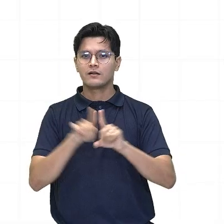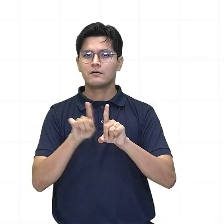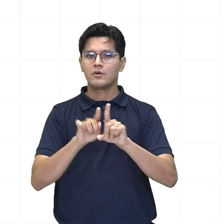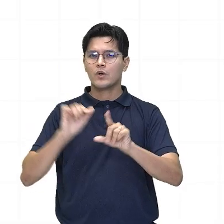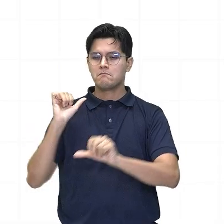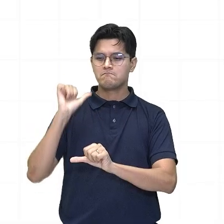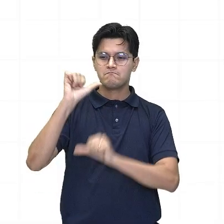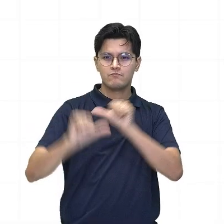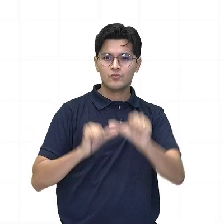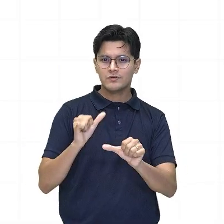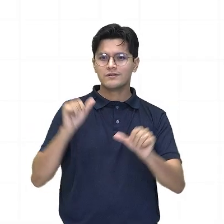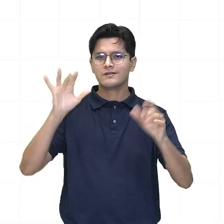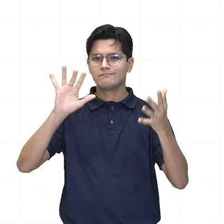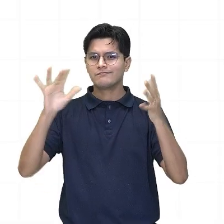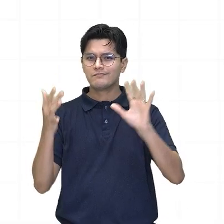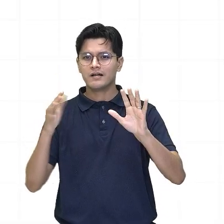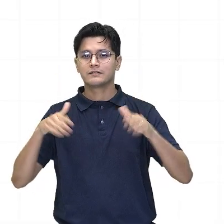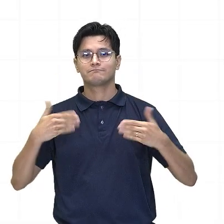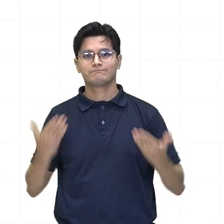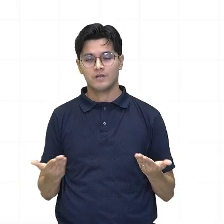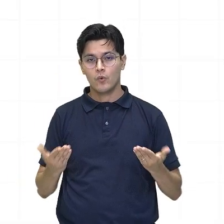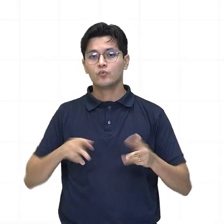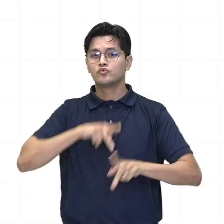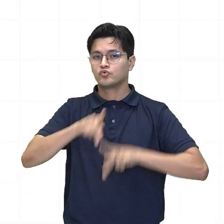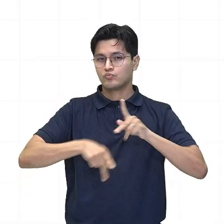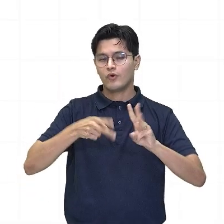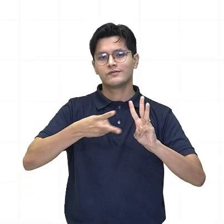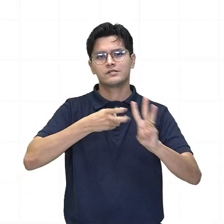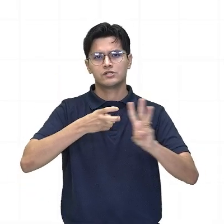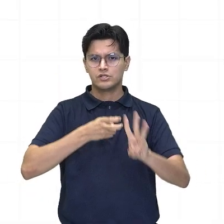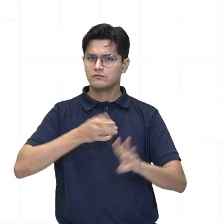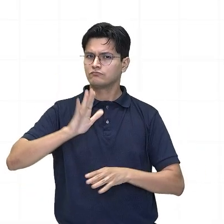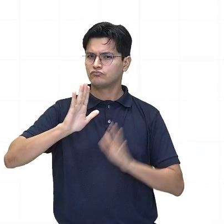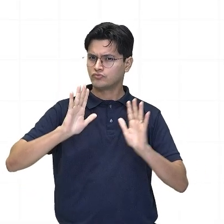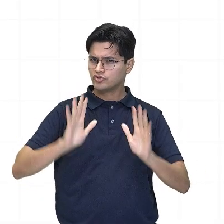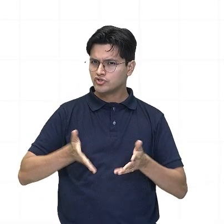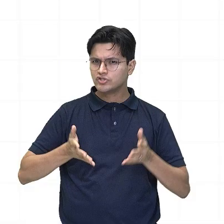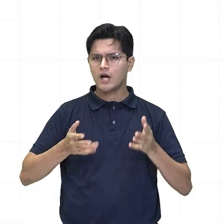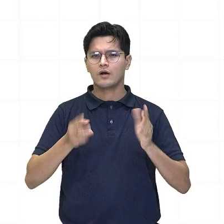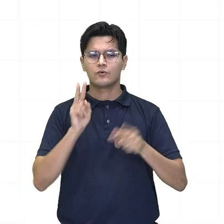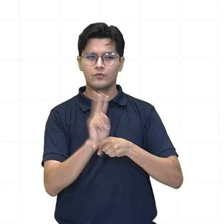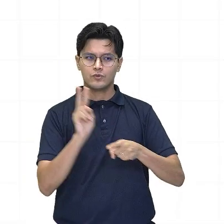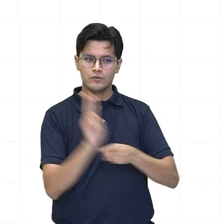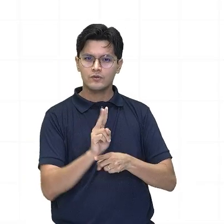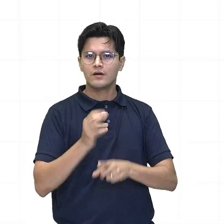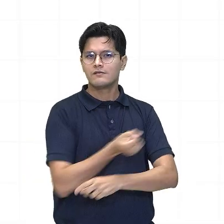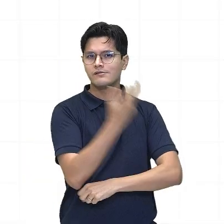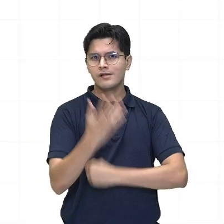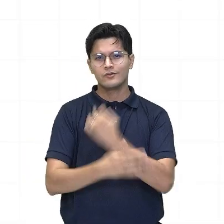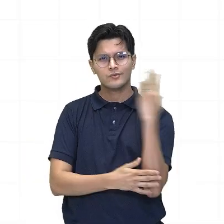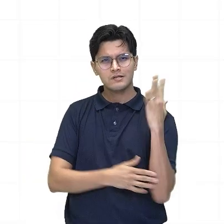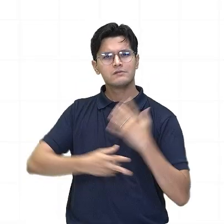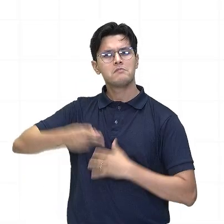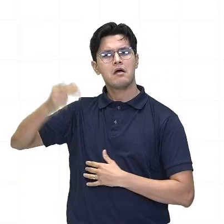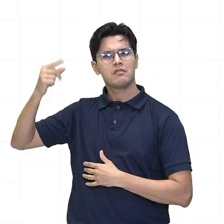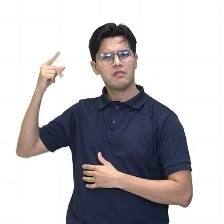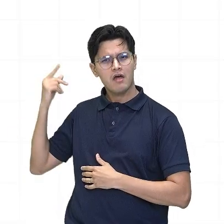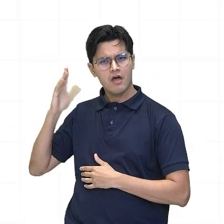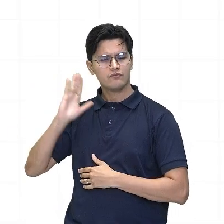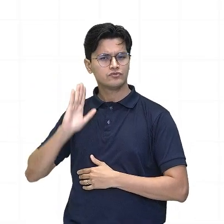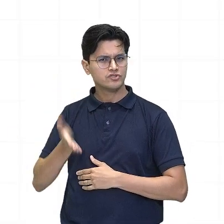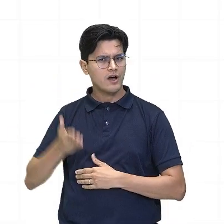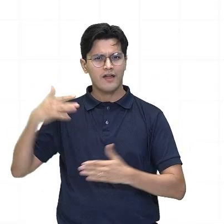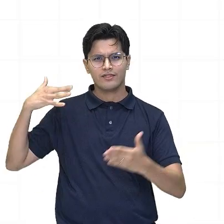religiões, já fazem isso há muito tempo, respeitar e preservar a natureza. Cuidar